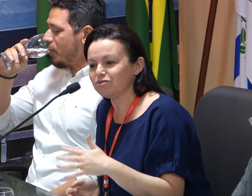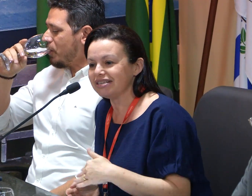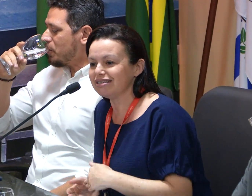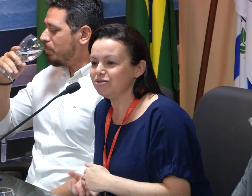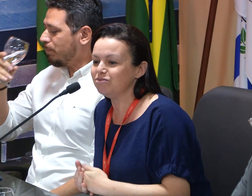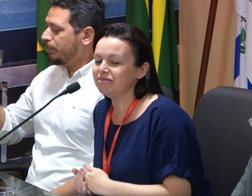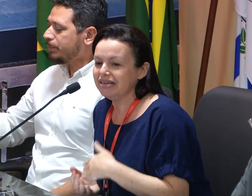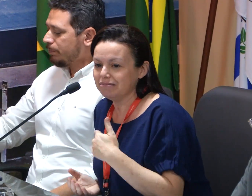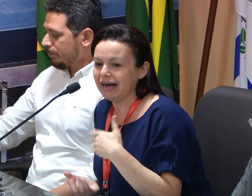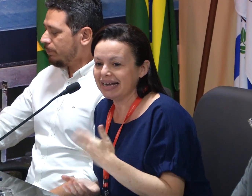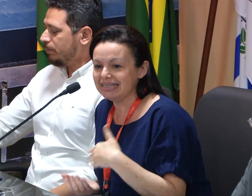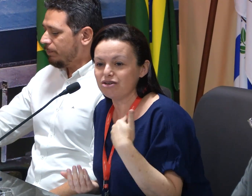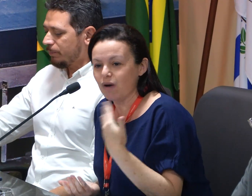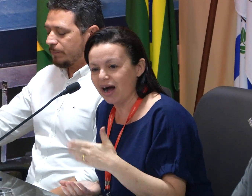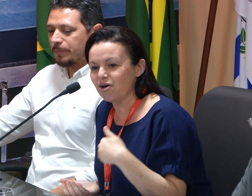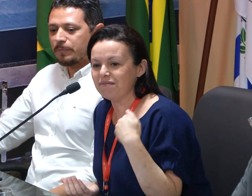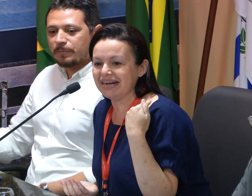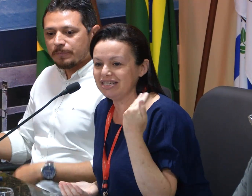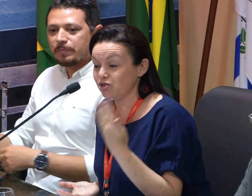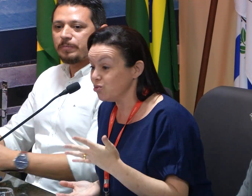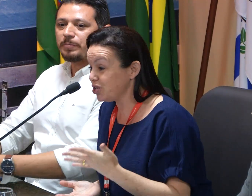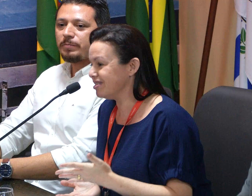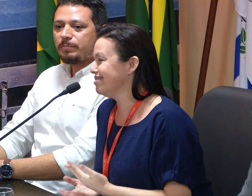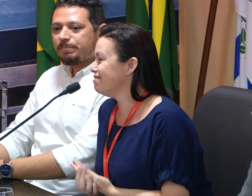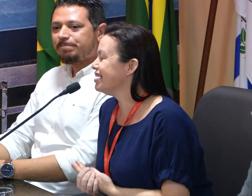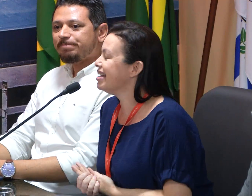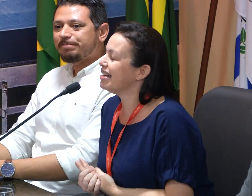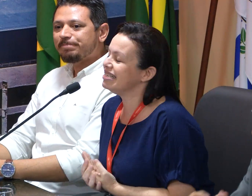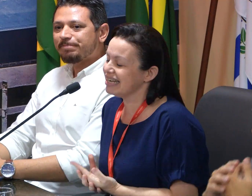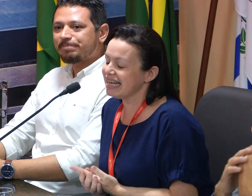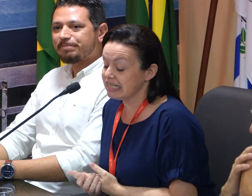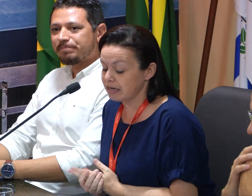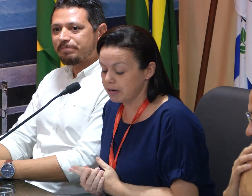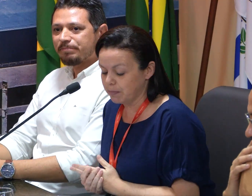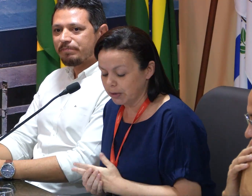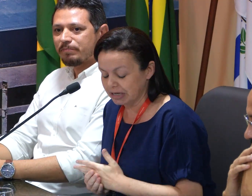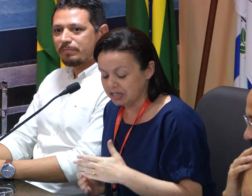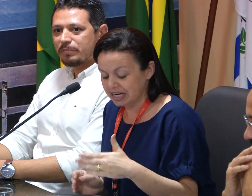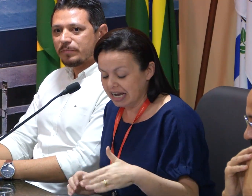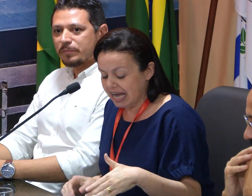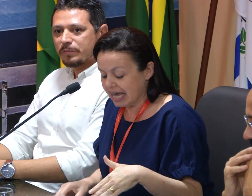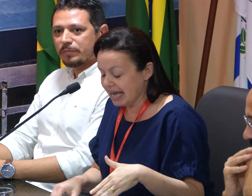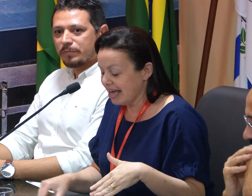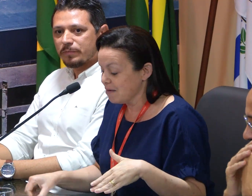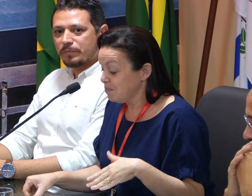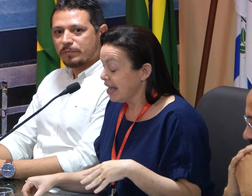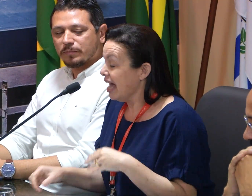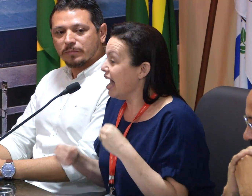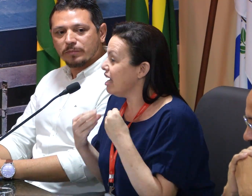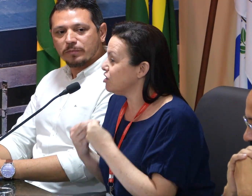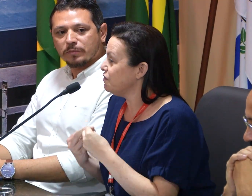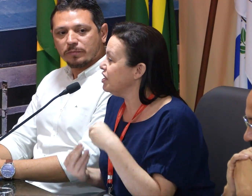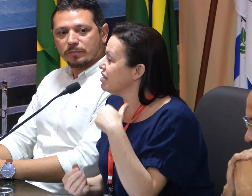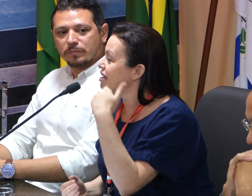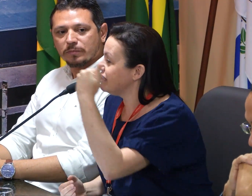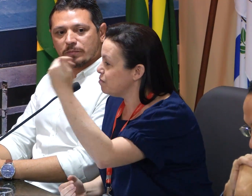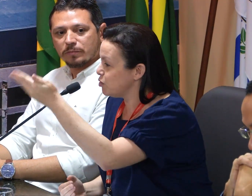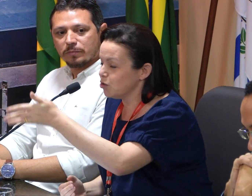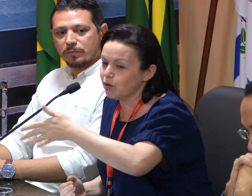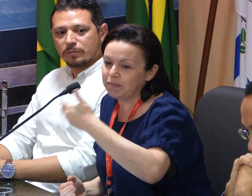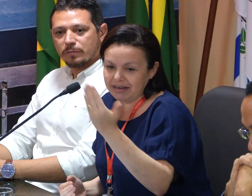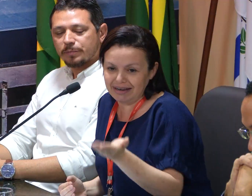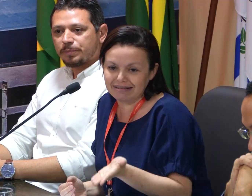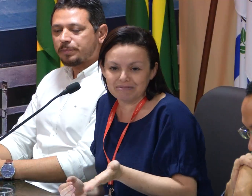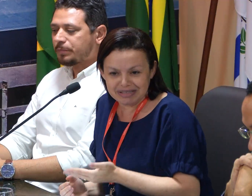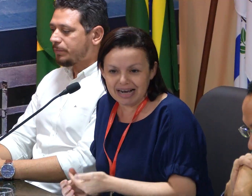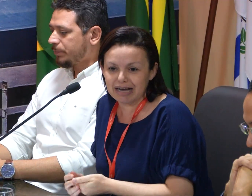uma situação mais igual, mais justa, na verdade, é sempre importante. A AGFIS, ela